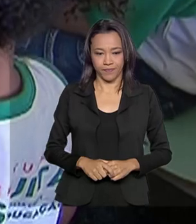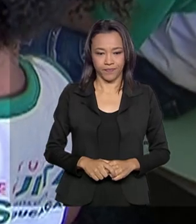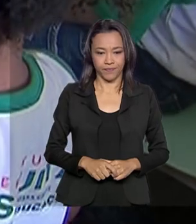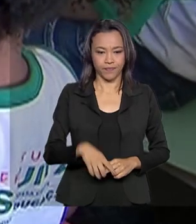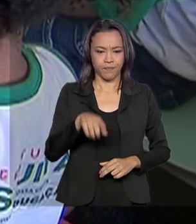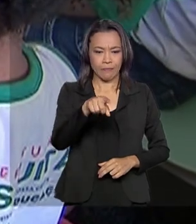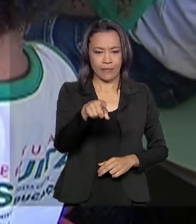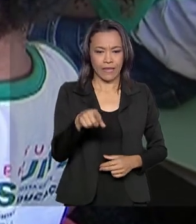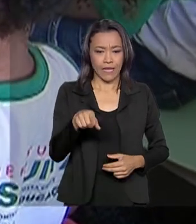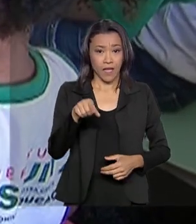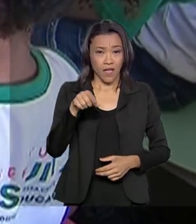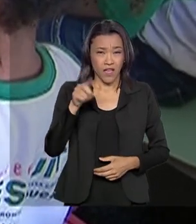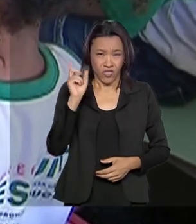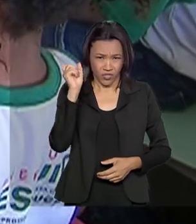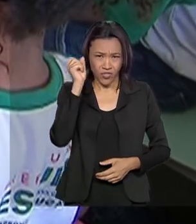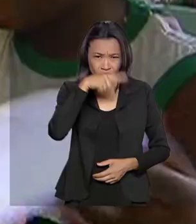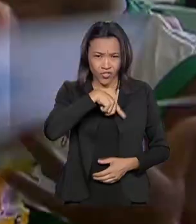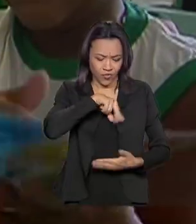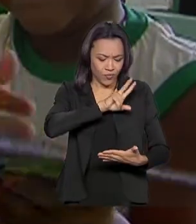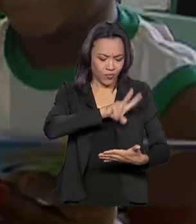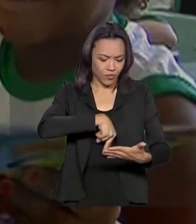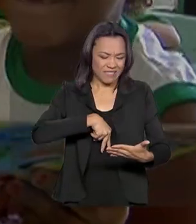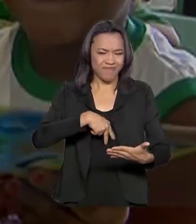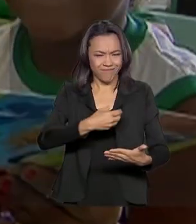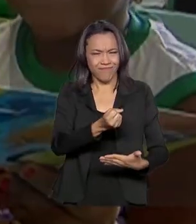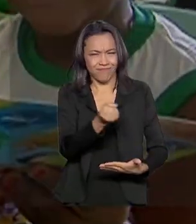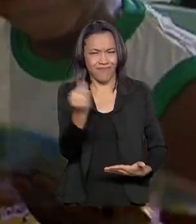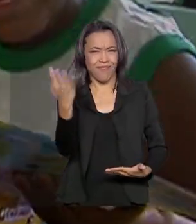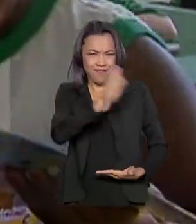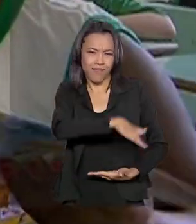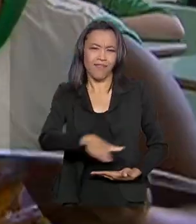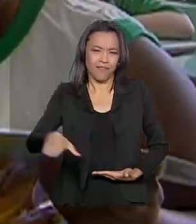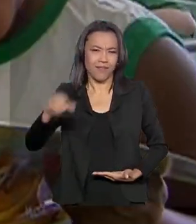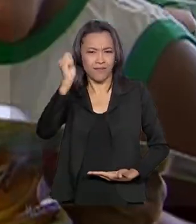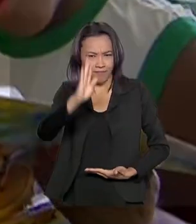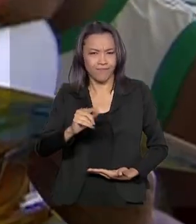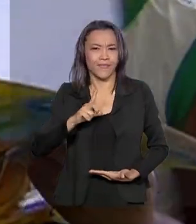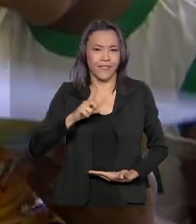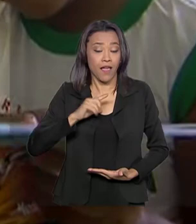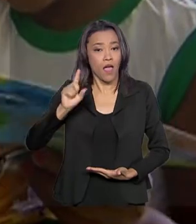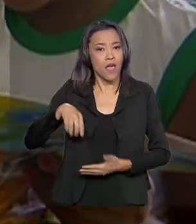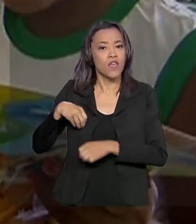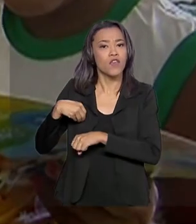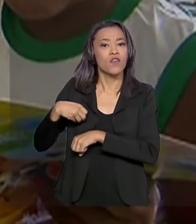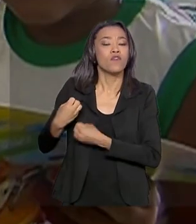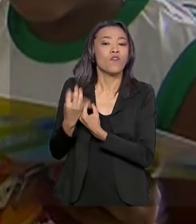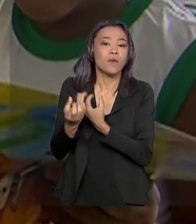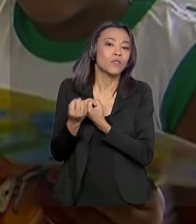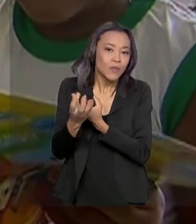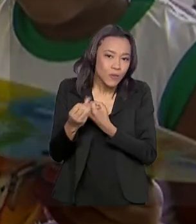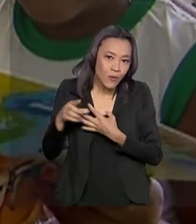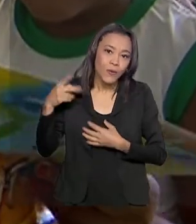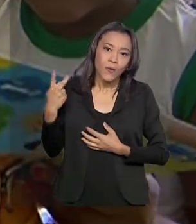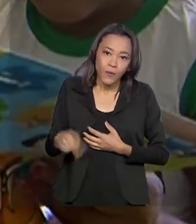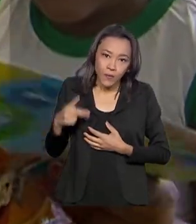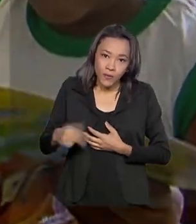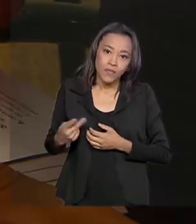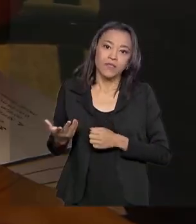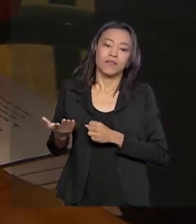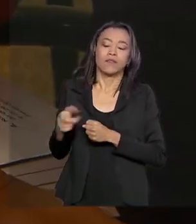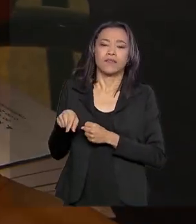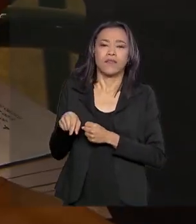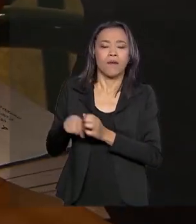A dificuldade na leitura ainda afeta muitas crianças no Brasil. Dados do Sistema de Avaliação da Educação Básica de